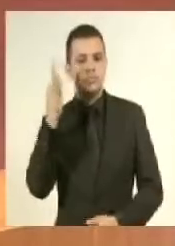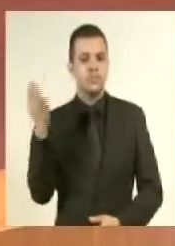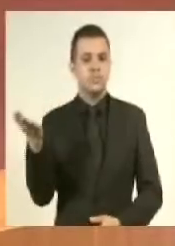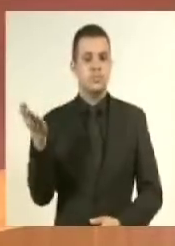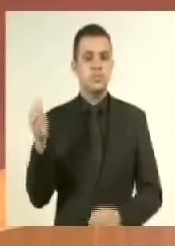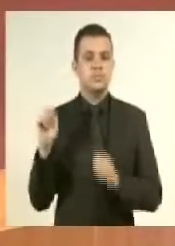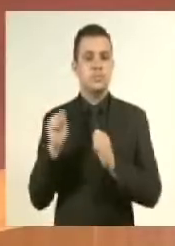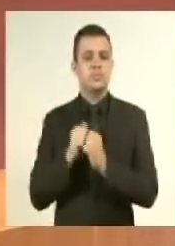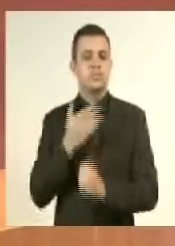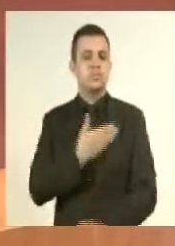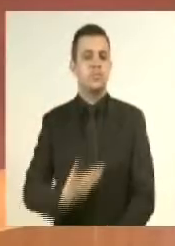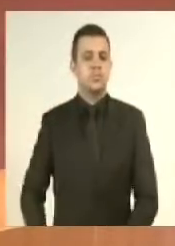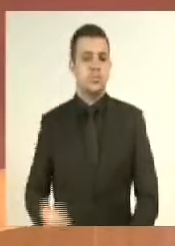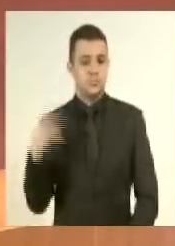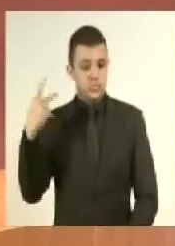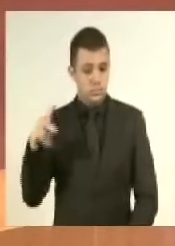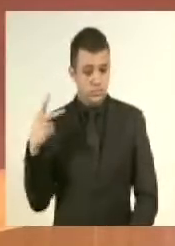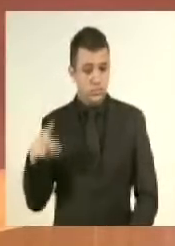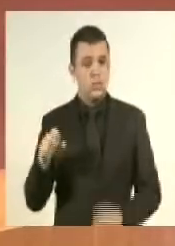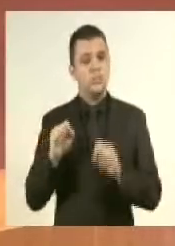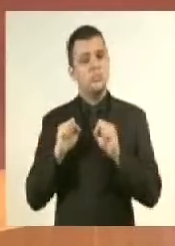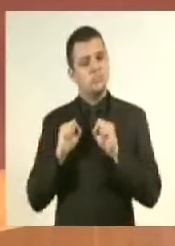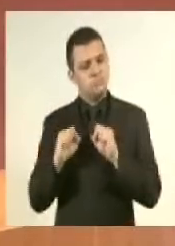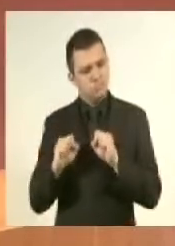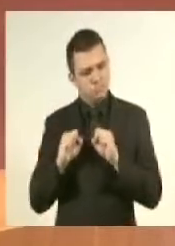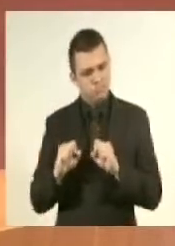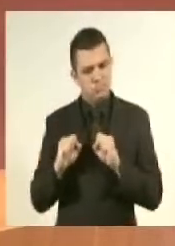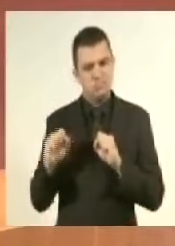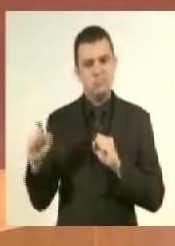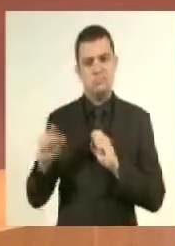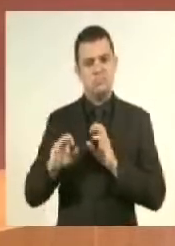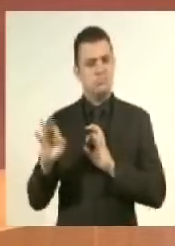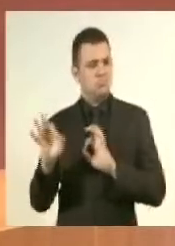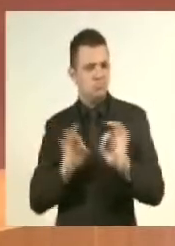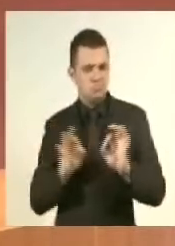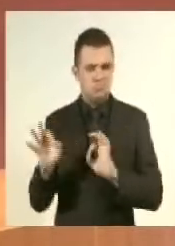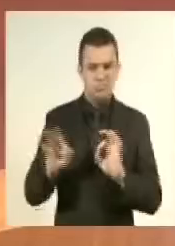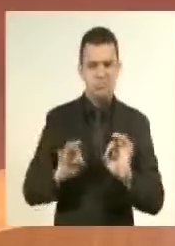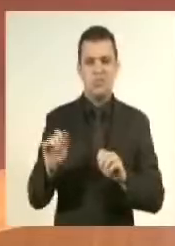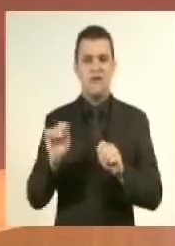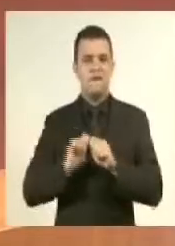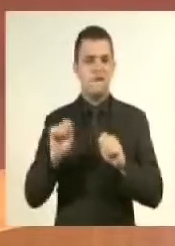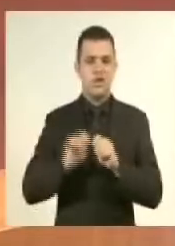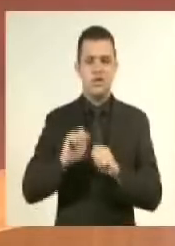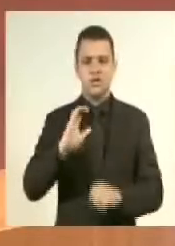seu governo, podem fazer a CPI que quiserem,